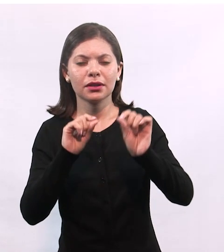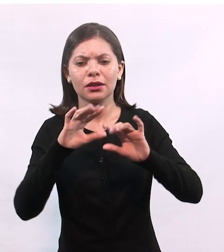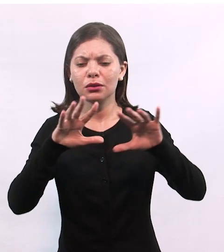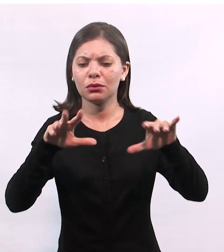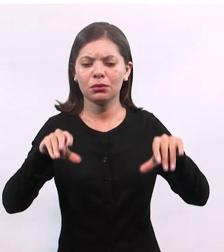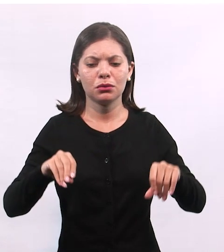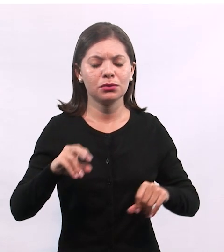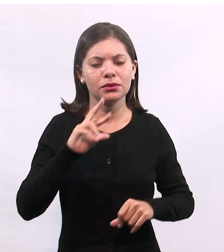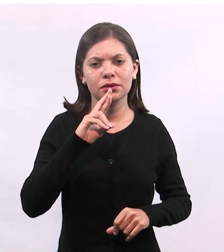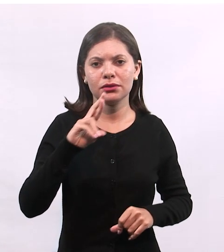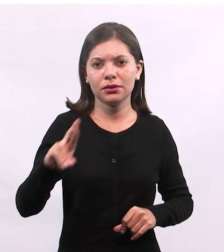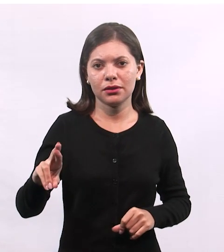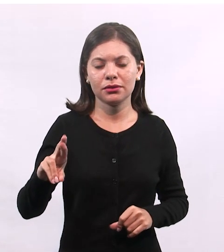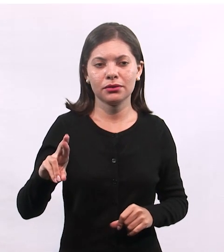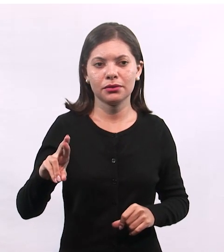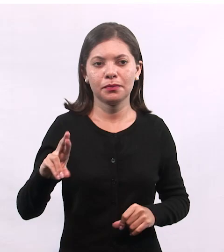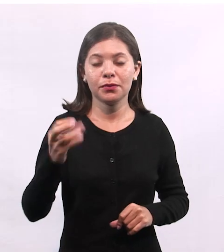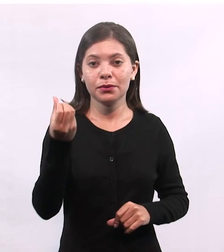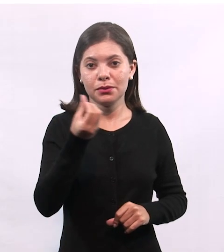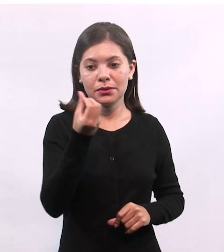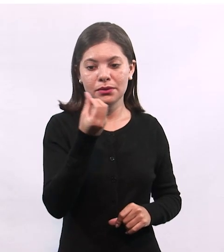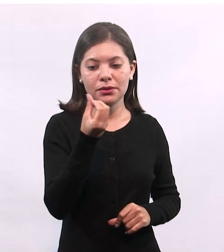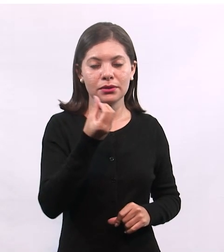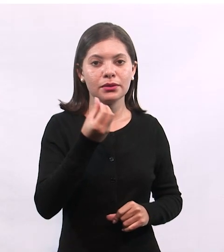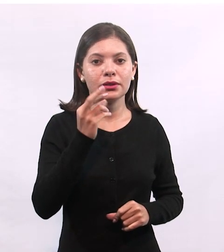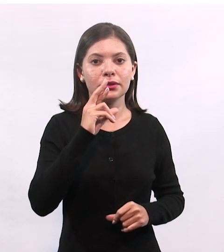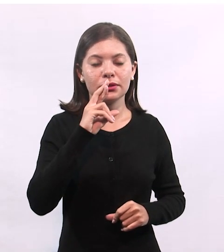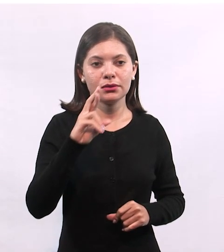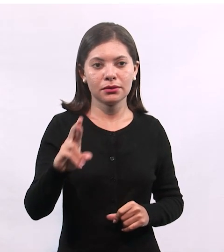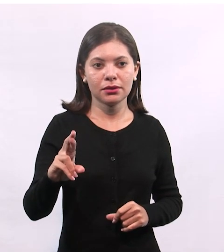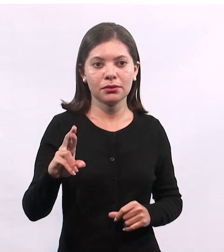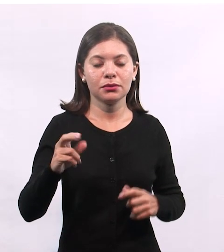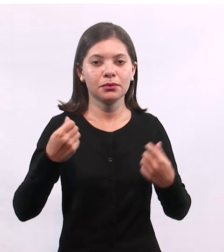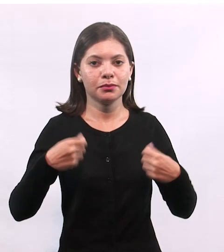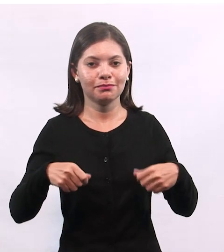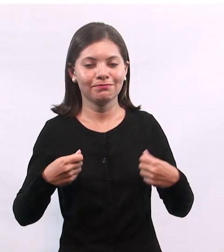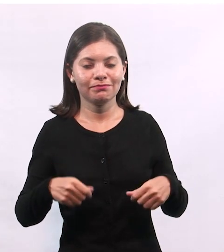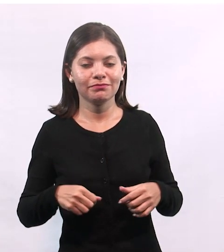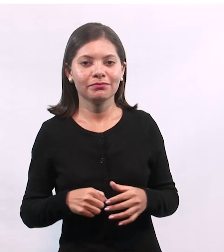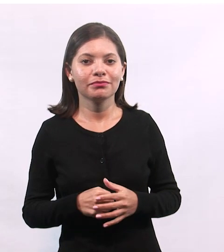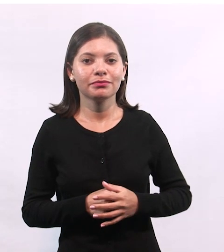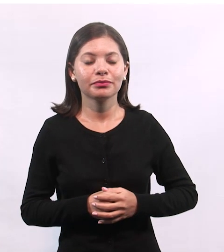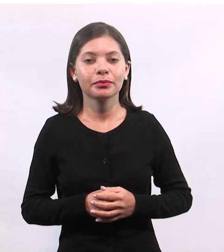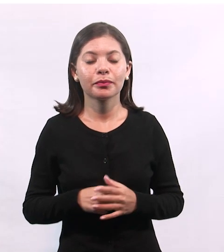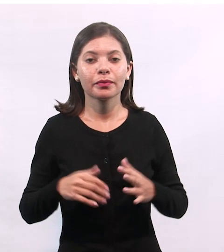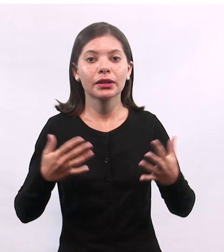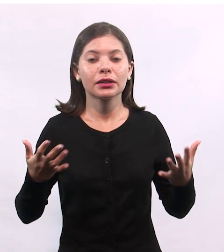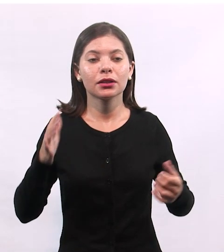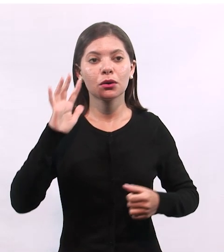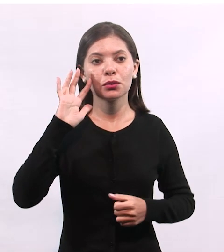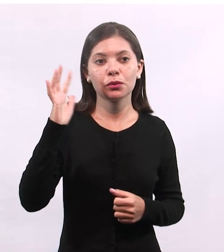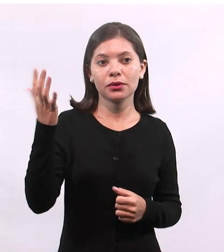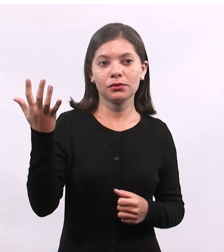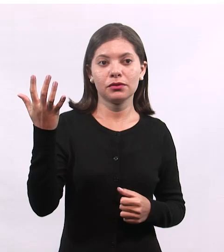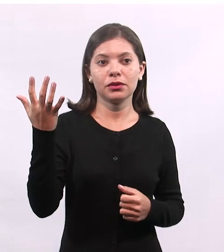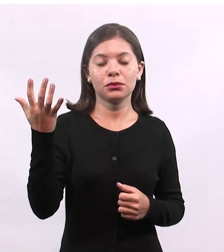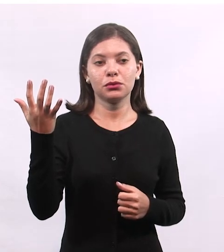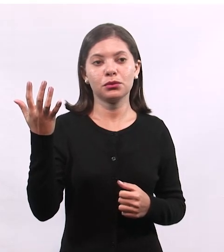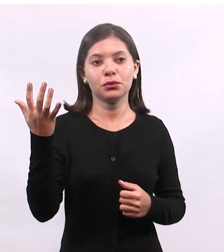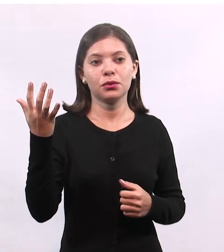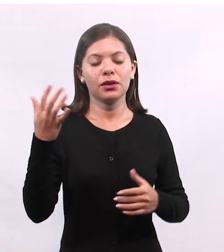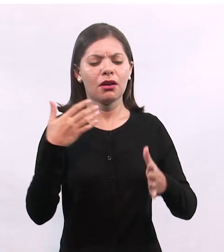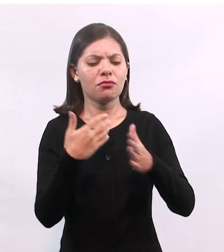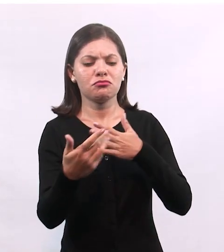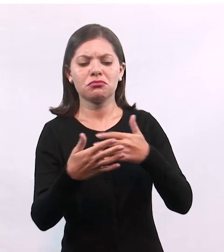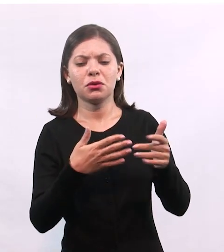os resultados possíveis ou seja os meus seis resultados possíveis então um evento ele vai ser